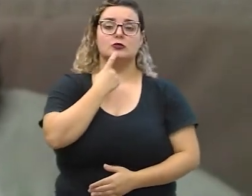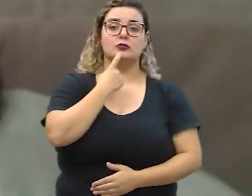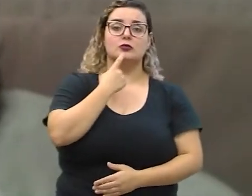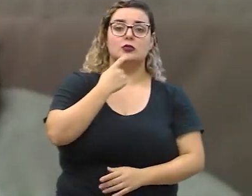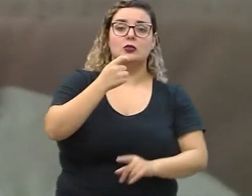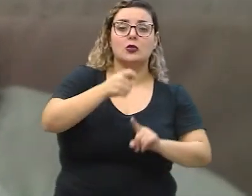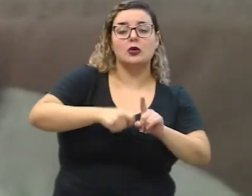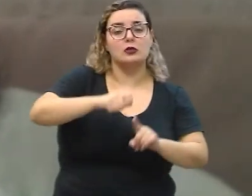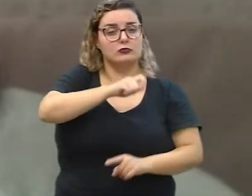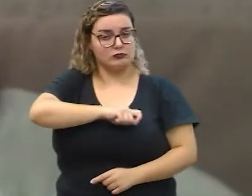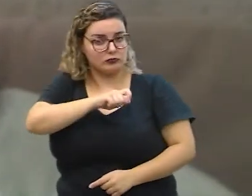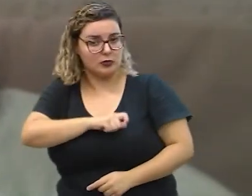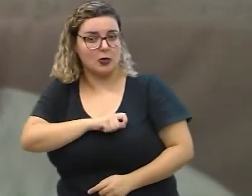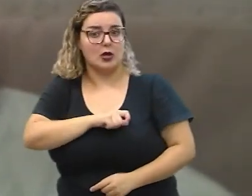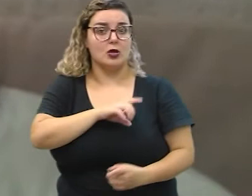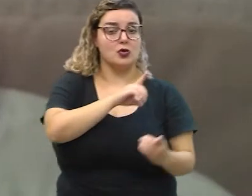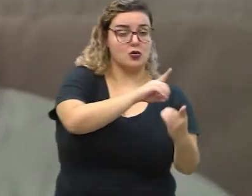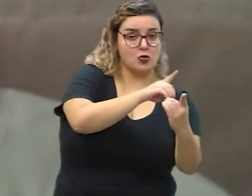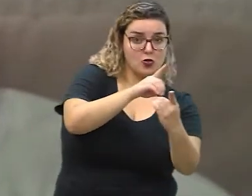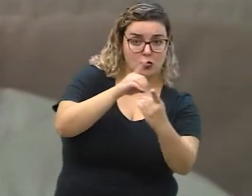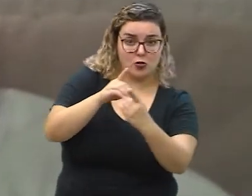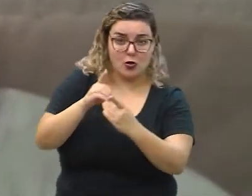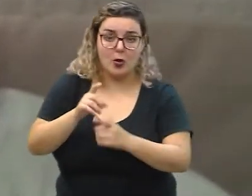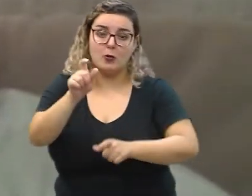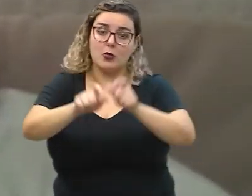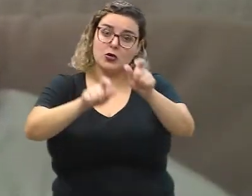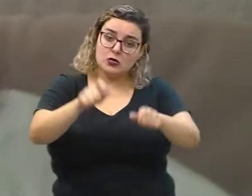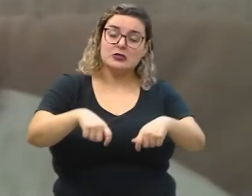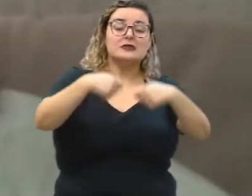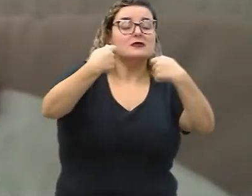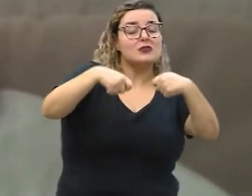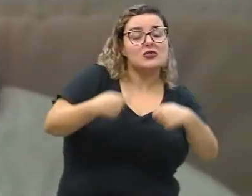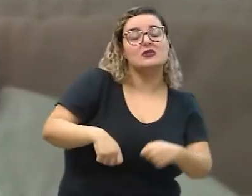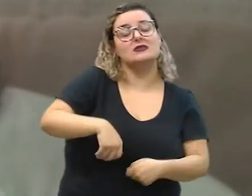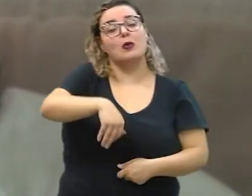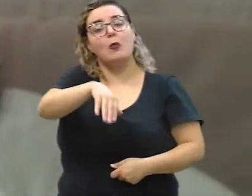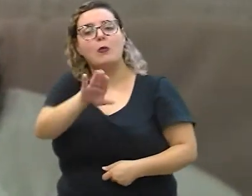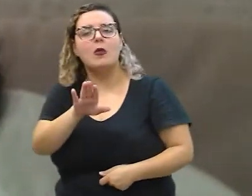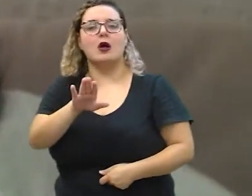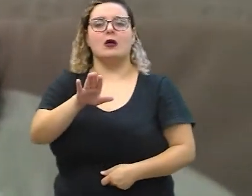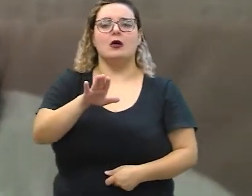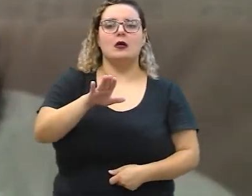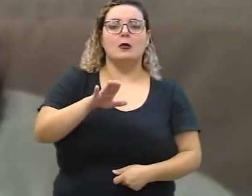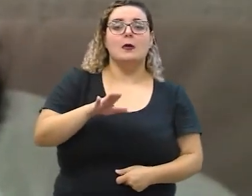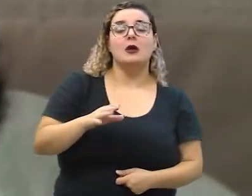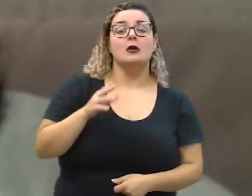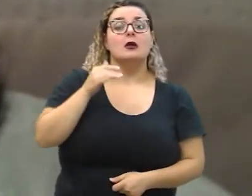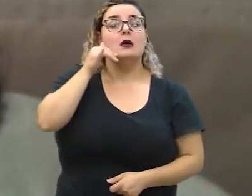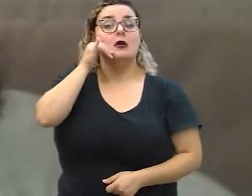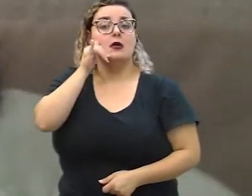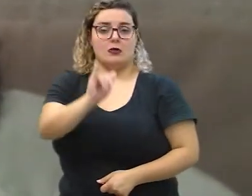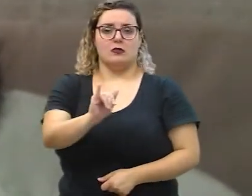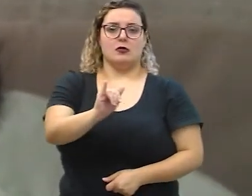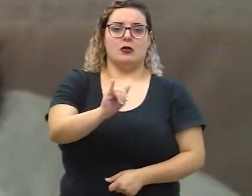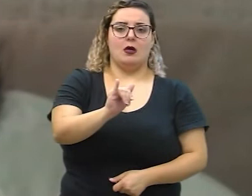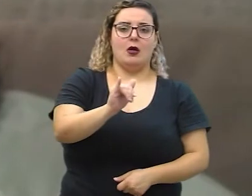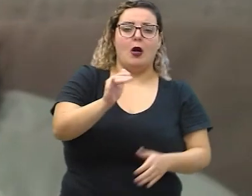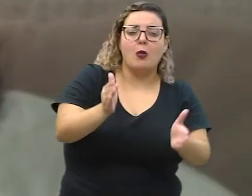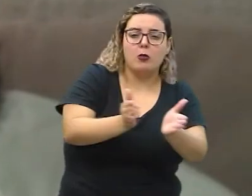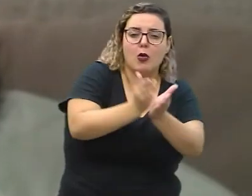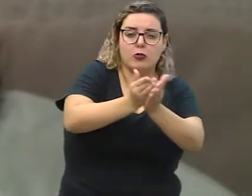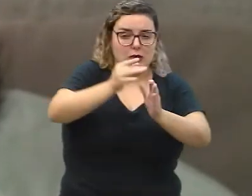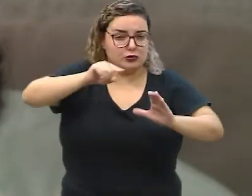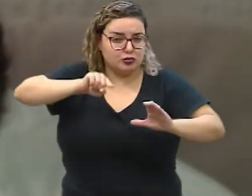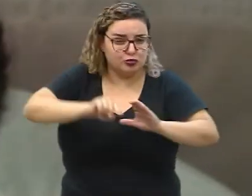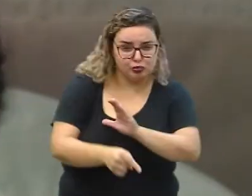de renda que atenda as pessoas em situação de vulnerabilidade, com o objetivo de combater a